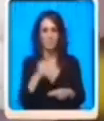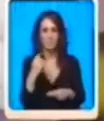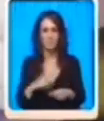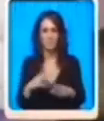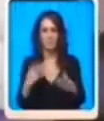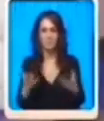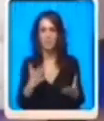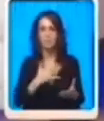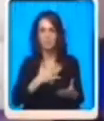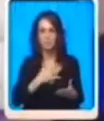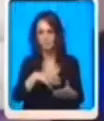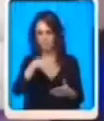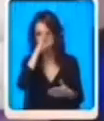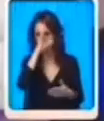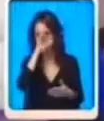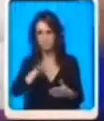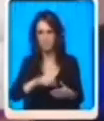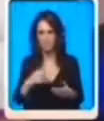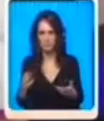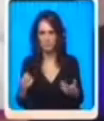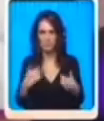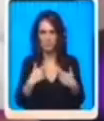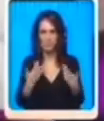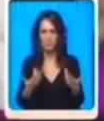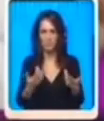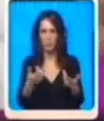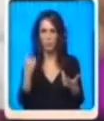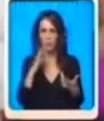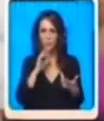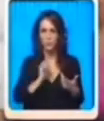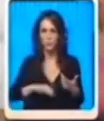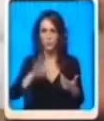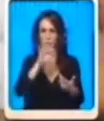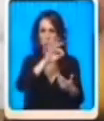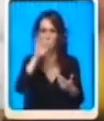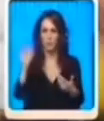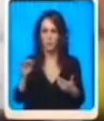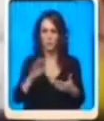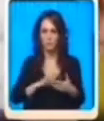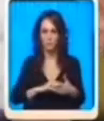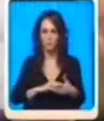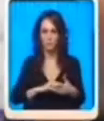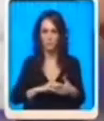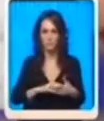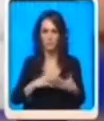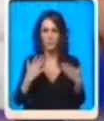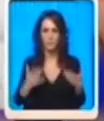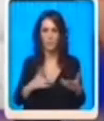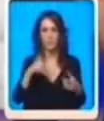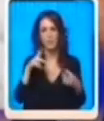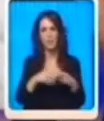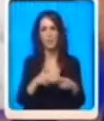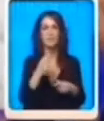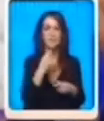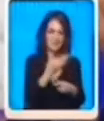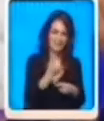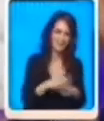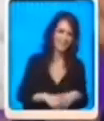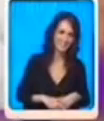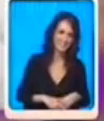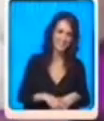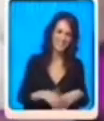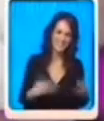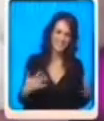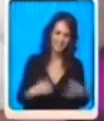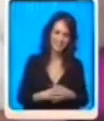todo do desporto. Eu ainda tive um com 44 anos. E eu agora tenho que ir para internar, mas diga.